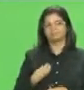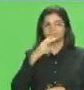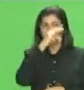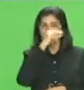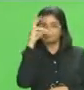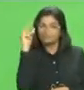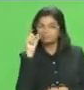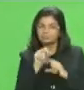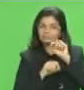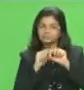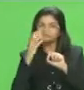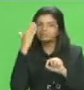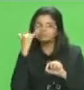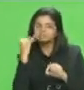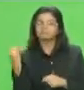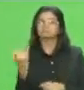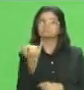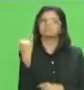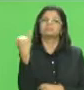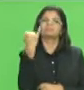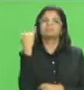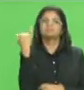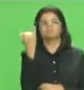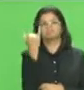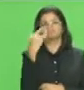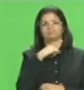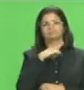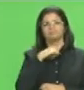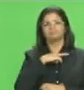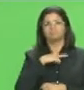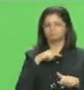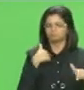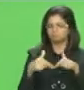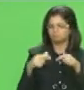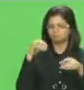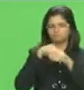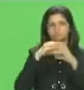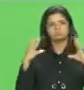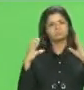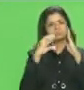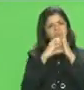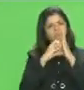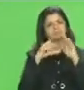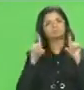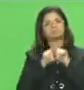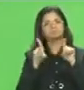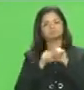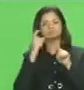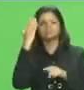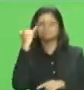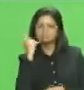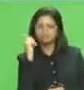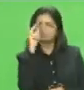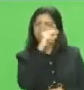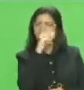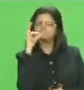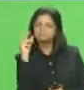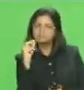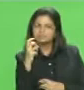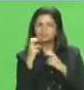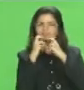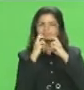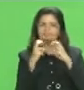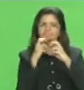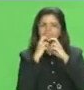que sabe a importância do serviço público funcionar. Um prefeito que sabe a importância do socorrão